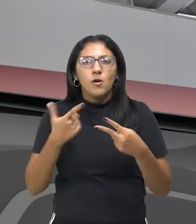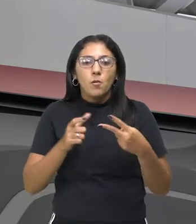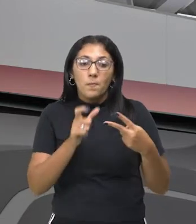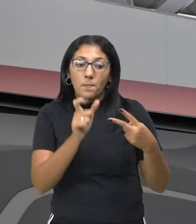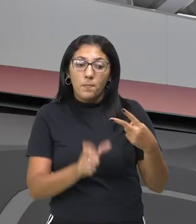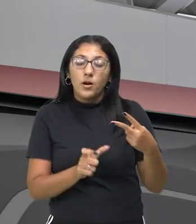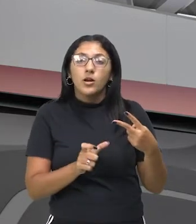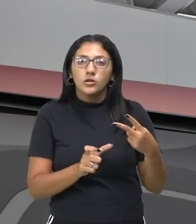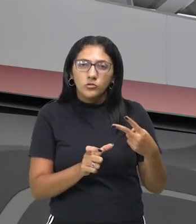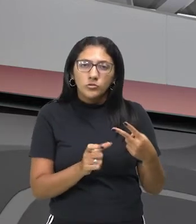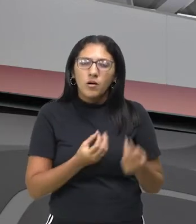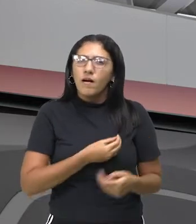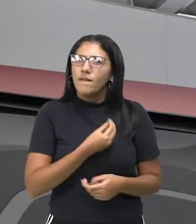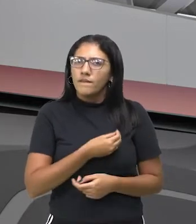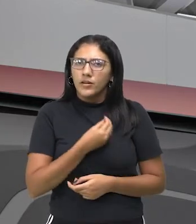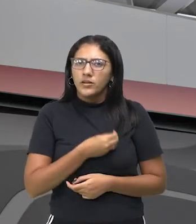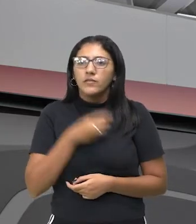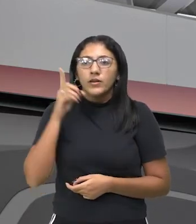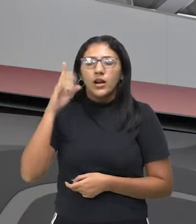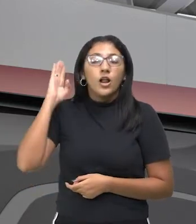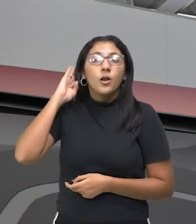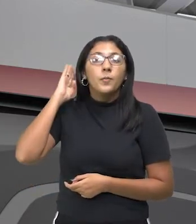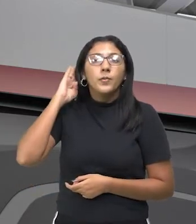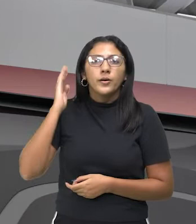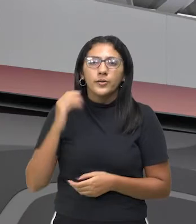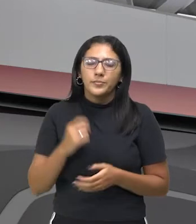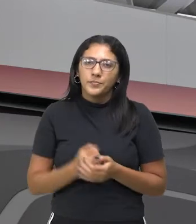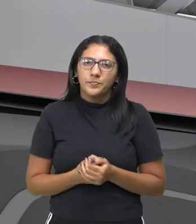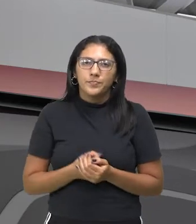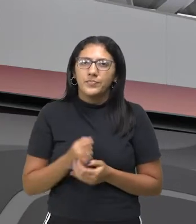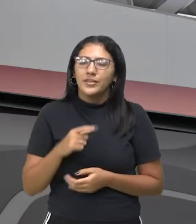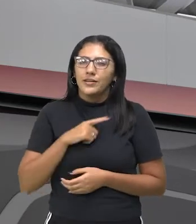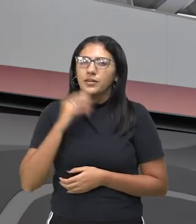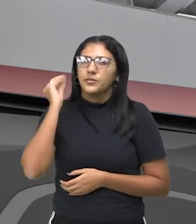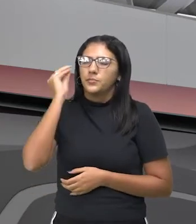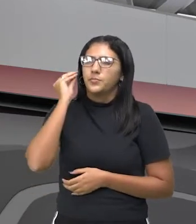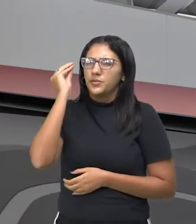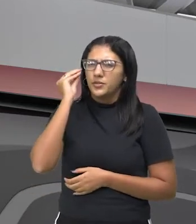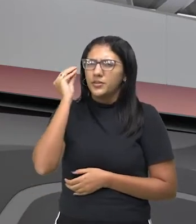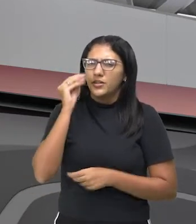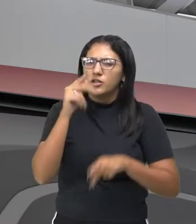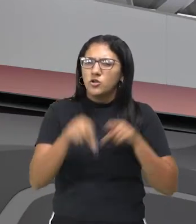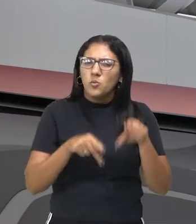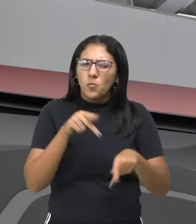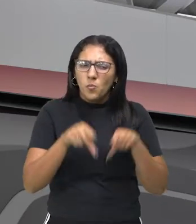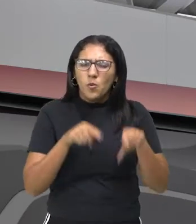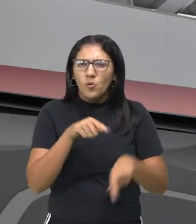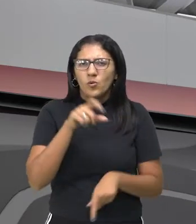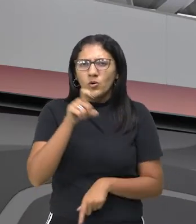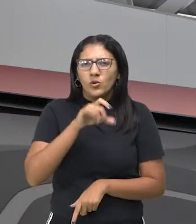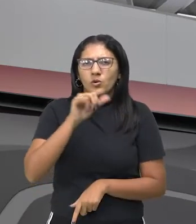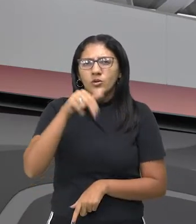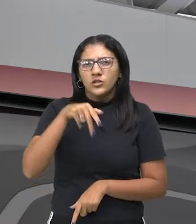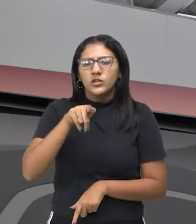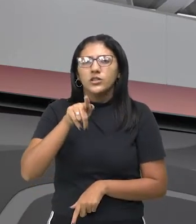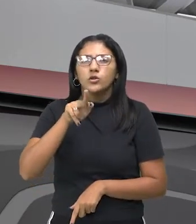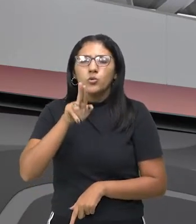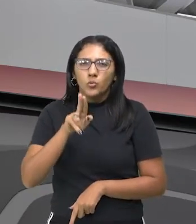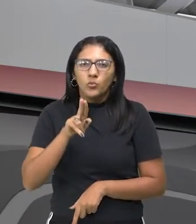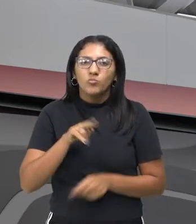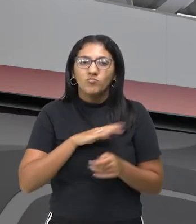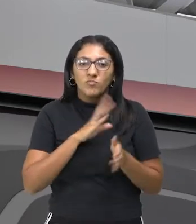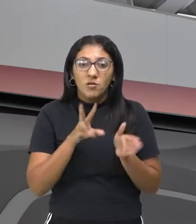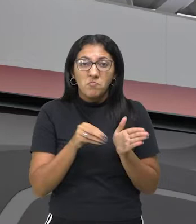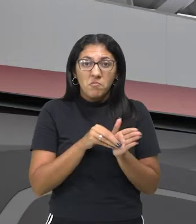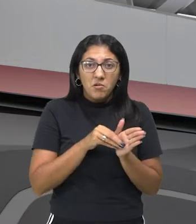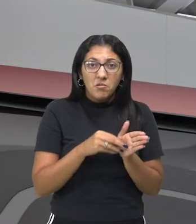de Altamira, no município de Pará, que ela diz que a experiência dos povos xingus, é que a hidrelétrica na Amazônia